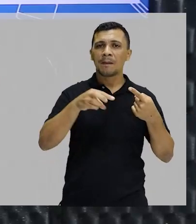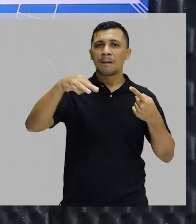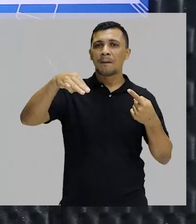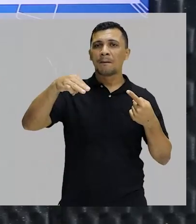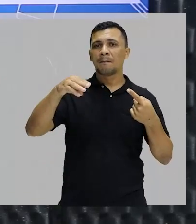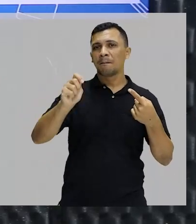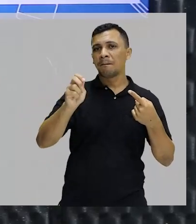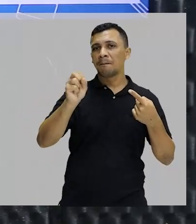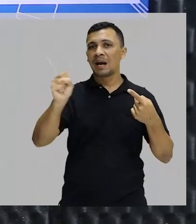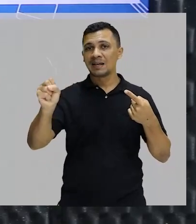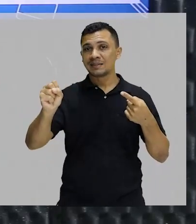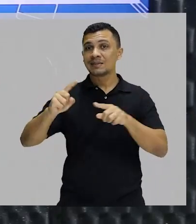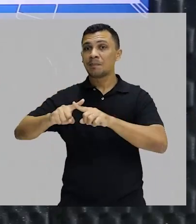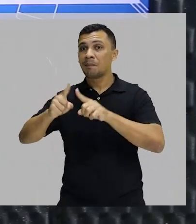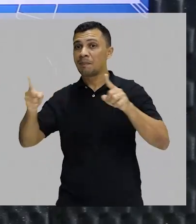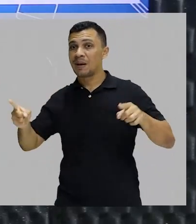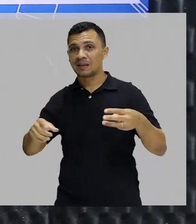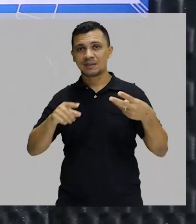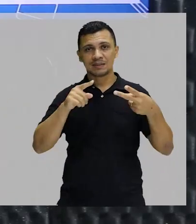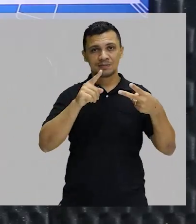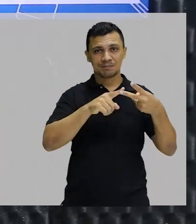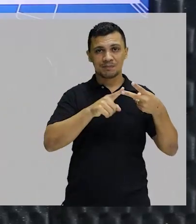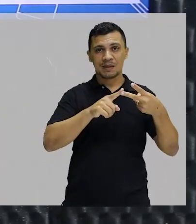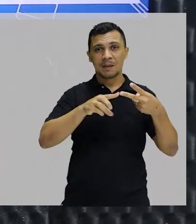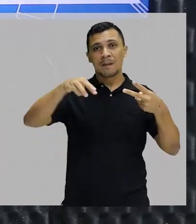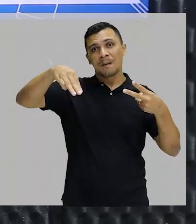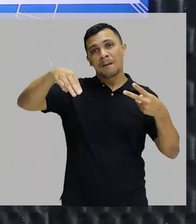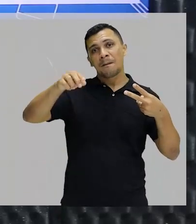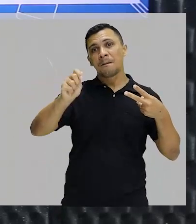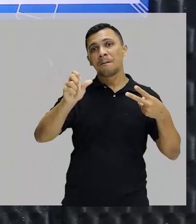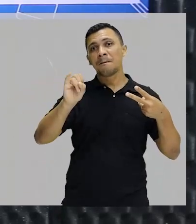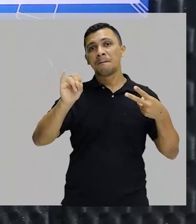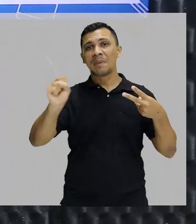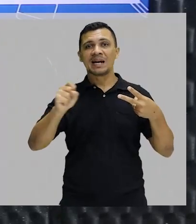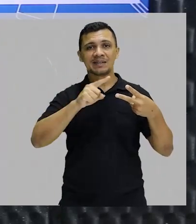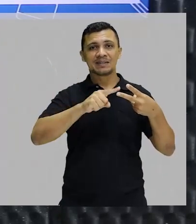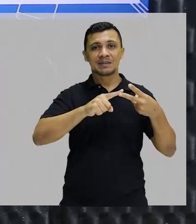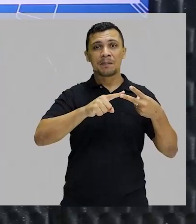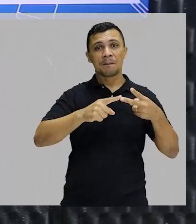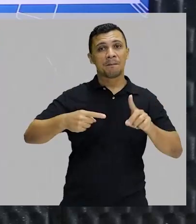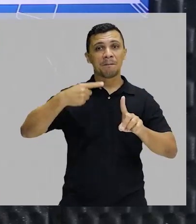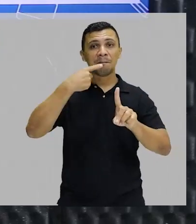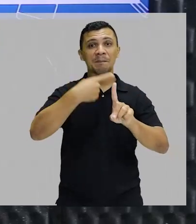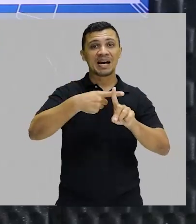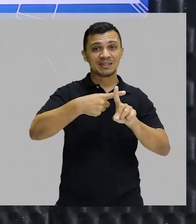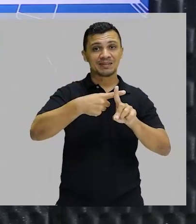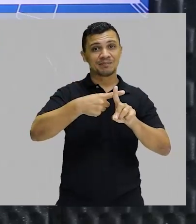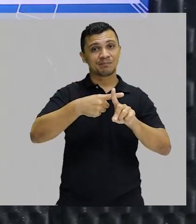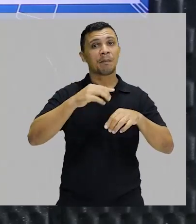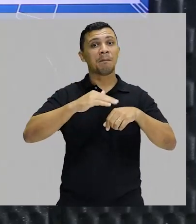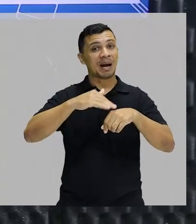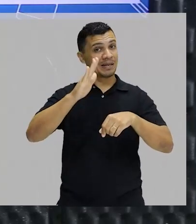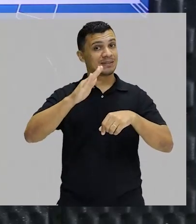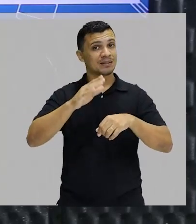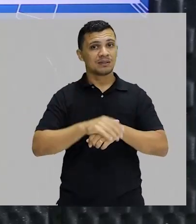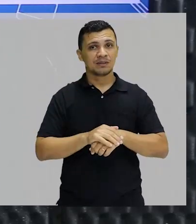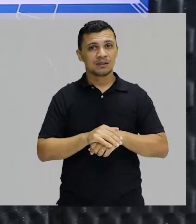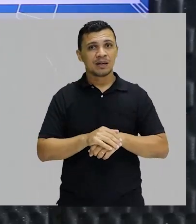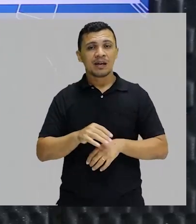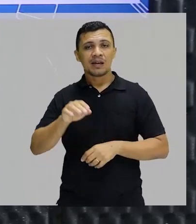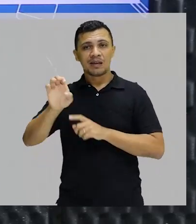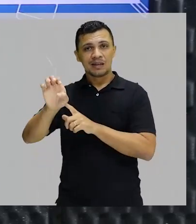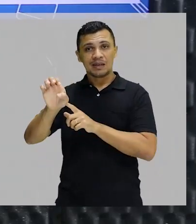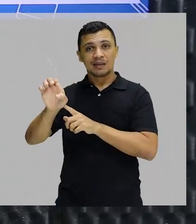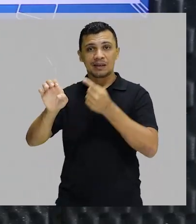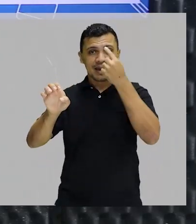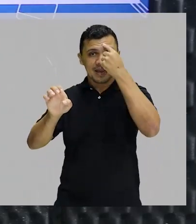mais com IS, né? As pessoas ainda continuam confundindo muito. Com o I, ele vai dar a ideia de